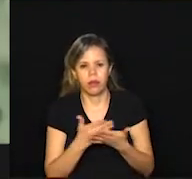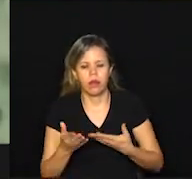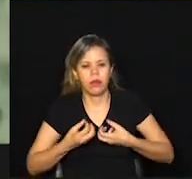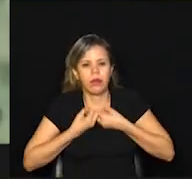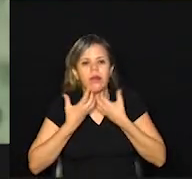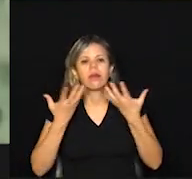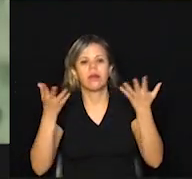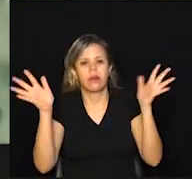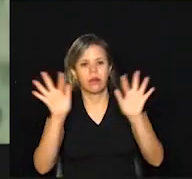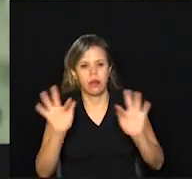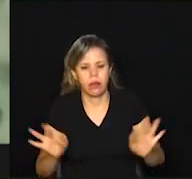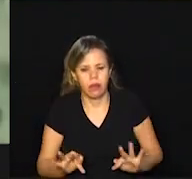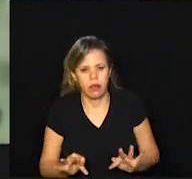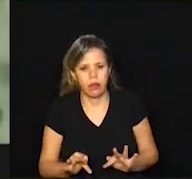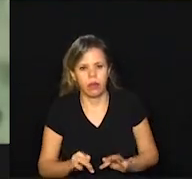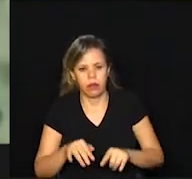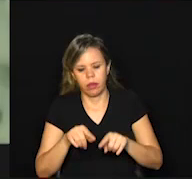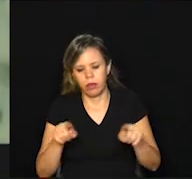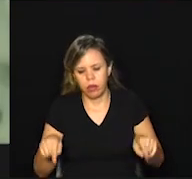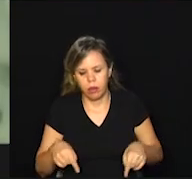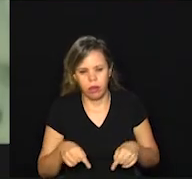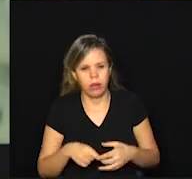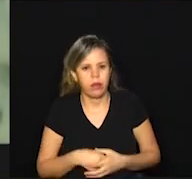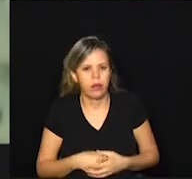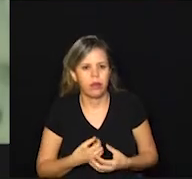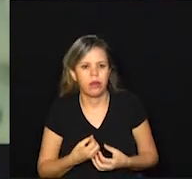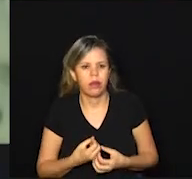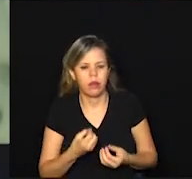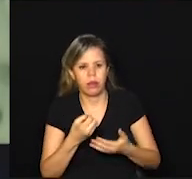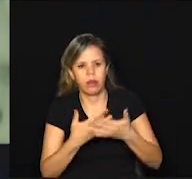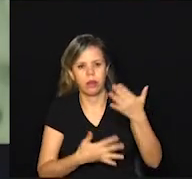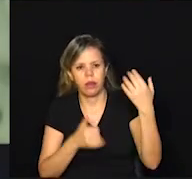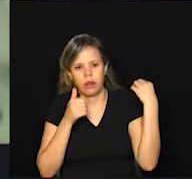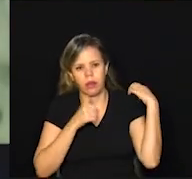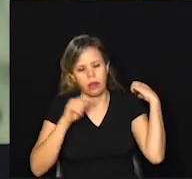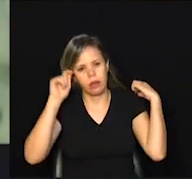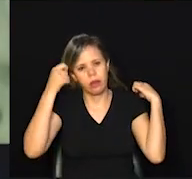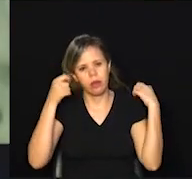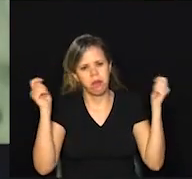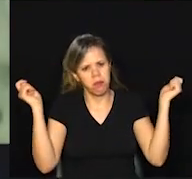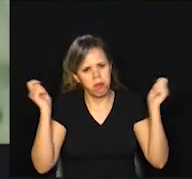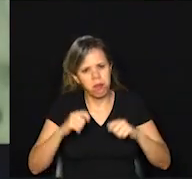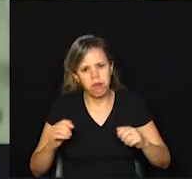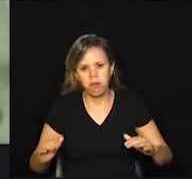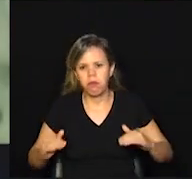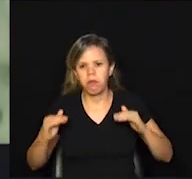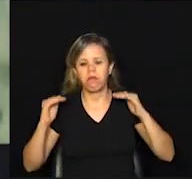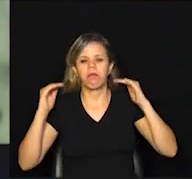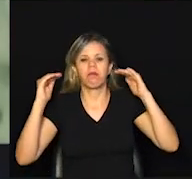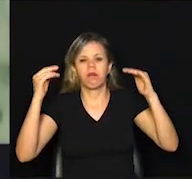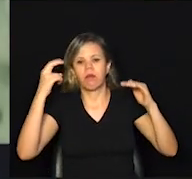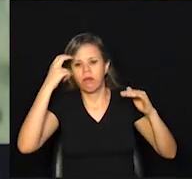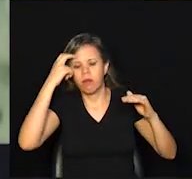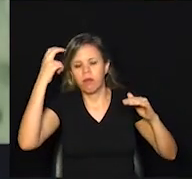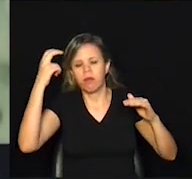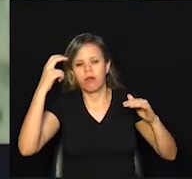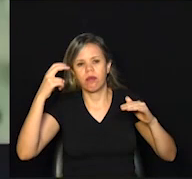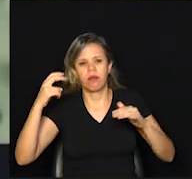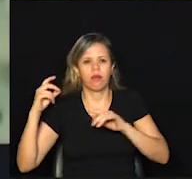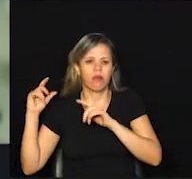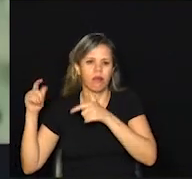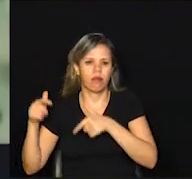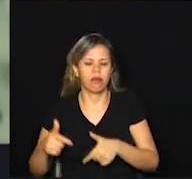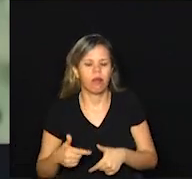expressão na minha felicidade a gente tá aqui nessa sala com tantas mulheres pretas potentes né intergeracionais